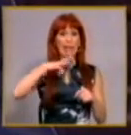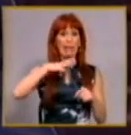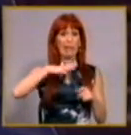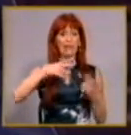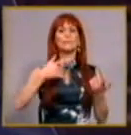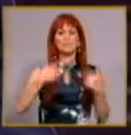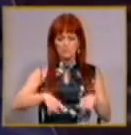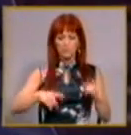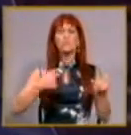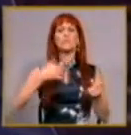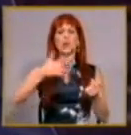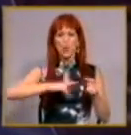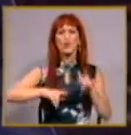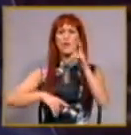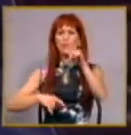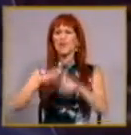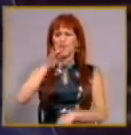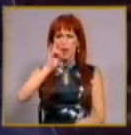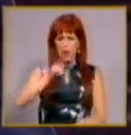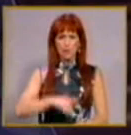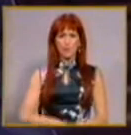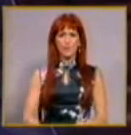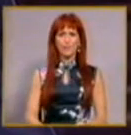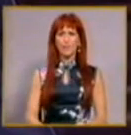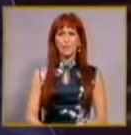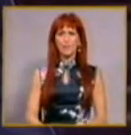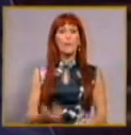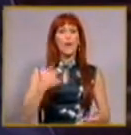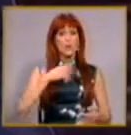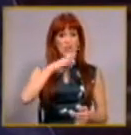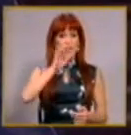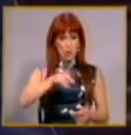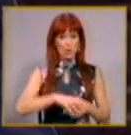recriminam-se e eu gostaria de dizer o seguinte.